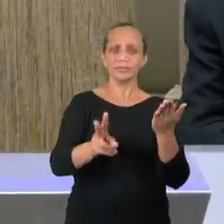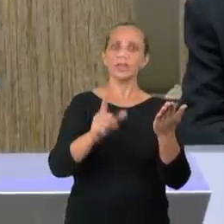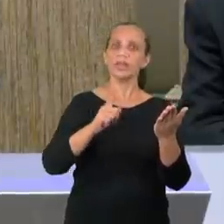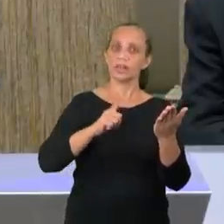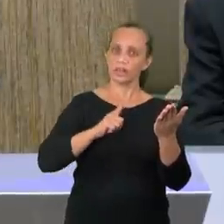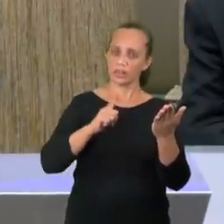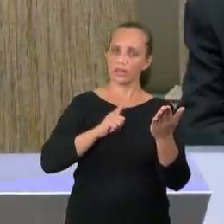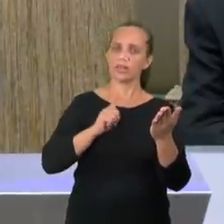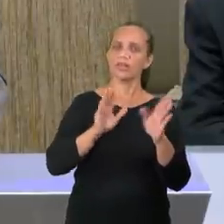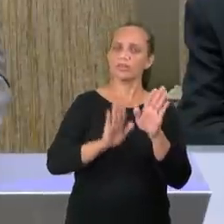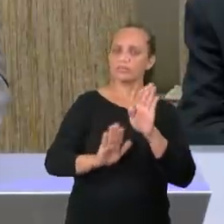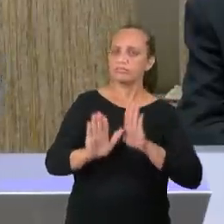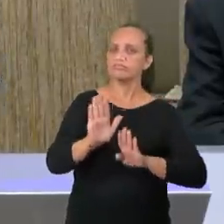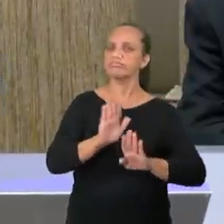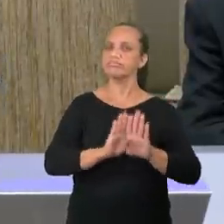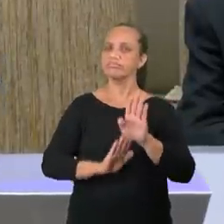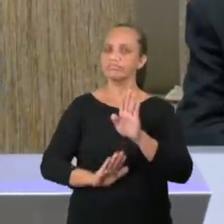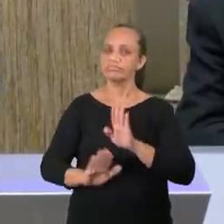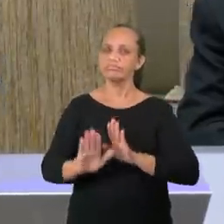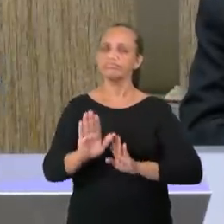cuidado de